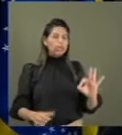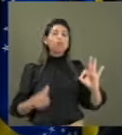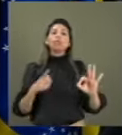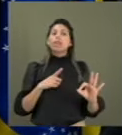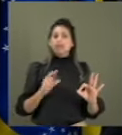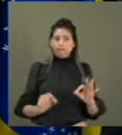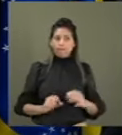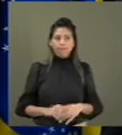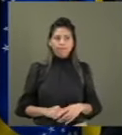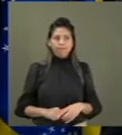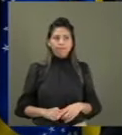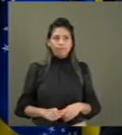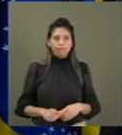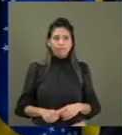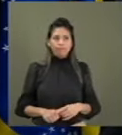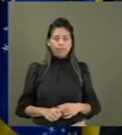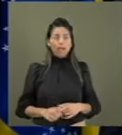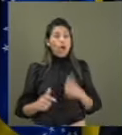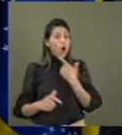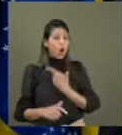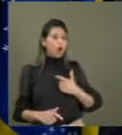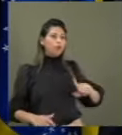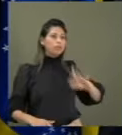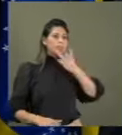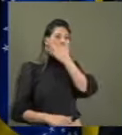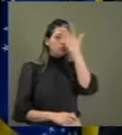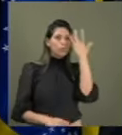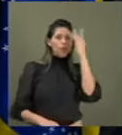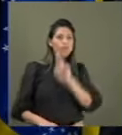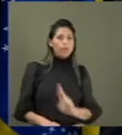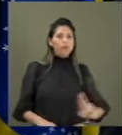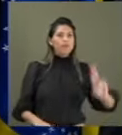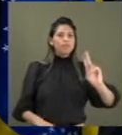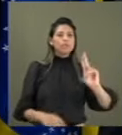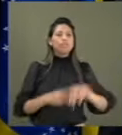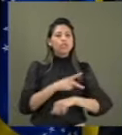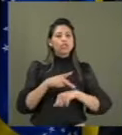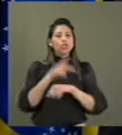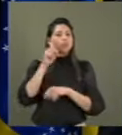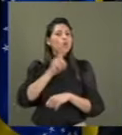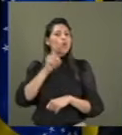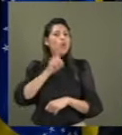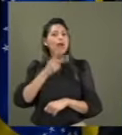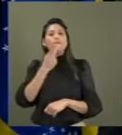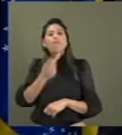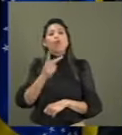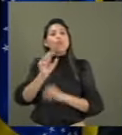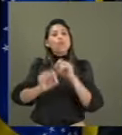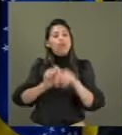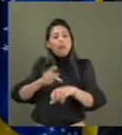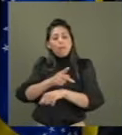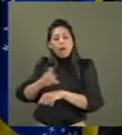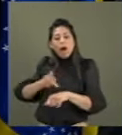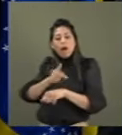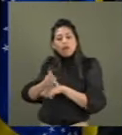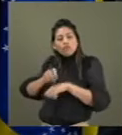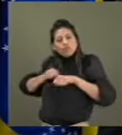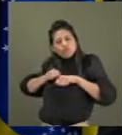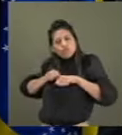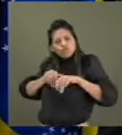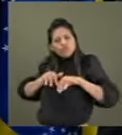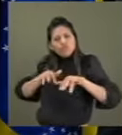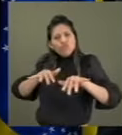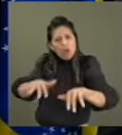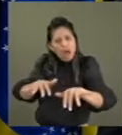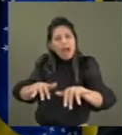Unidos, ressaltam a eficácia dos programas de ações afirmativas adotadas em nosso país para ampliar o